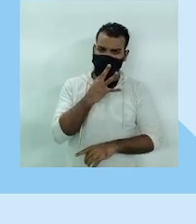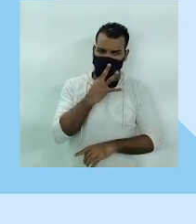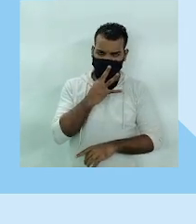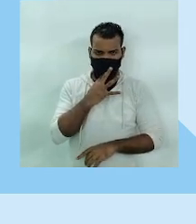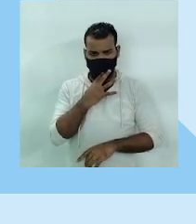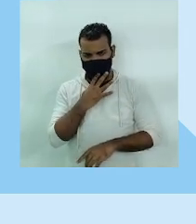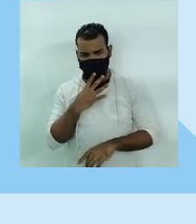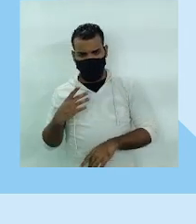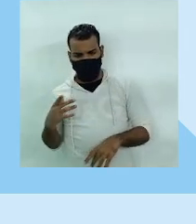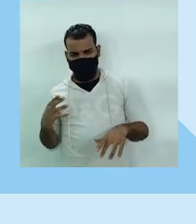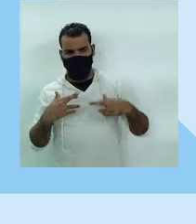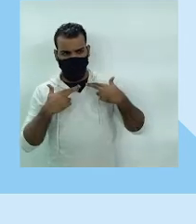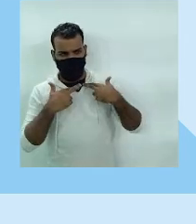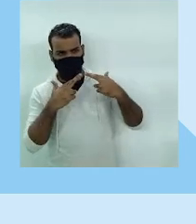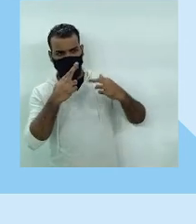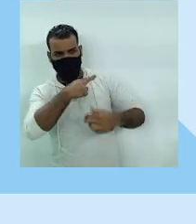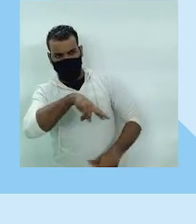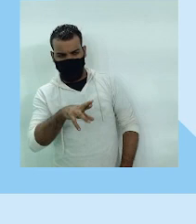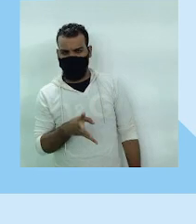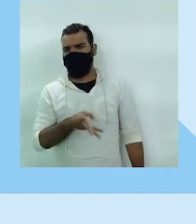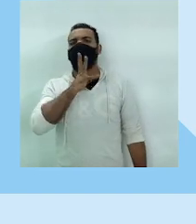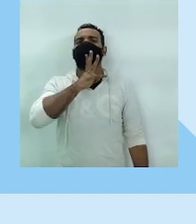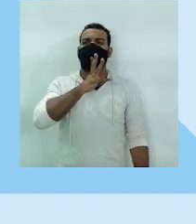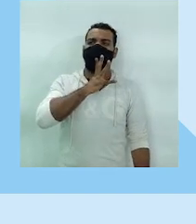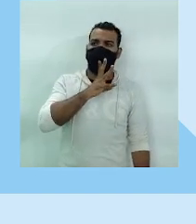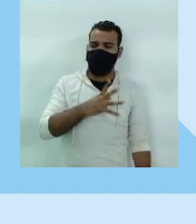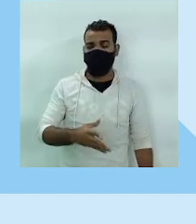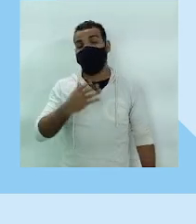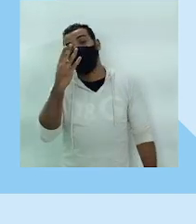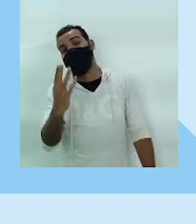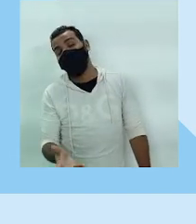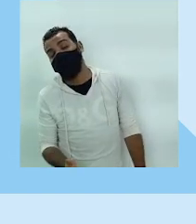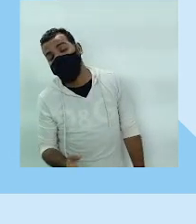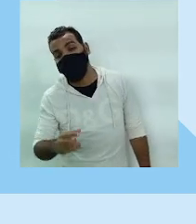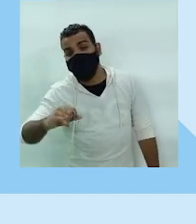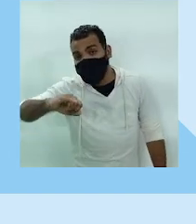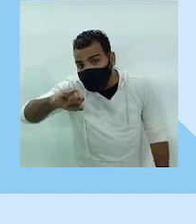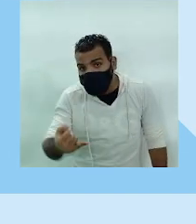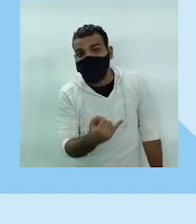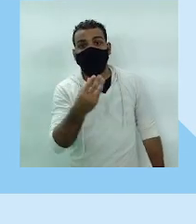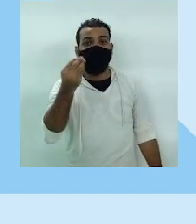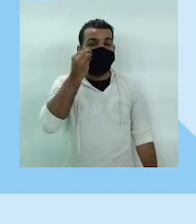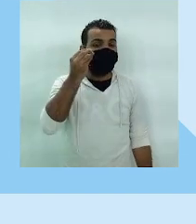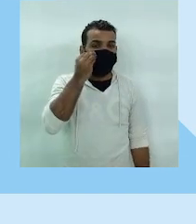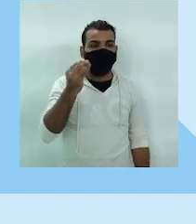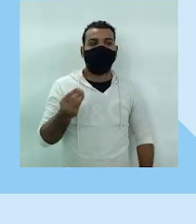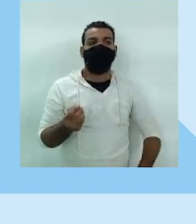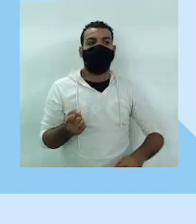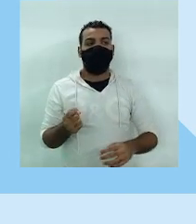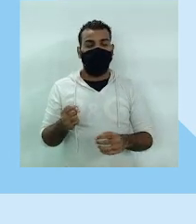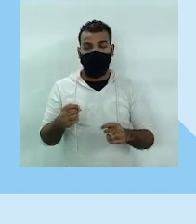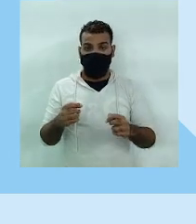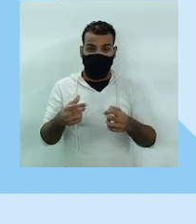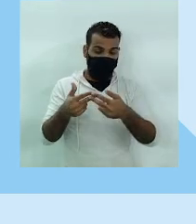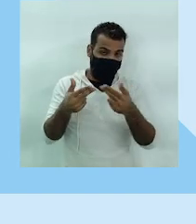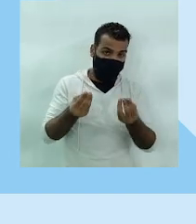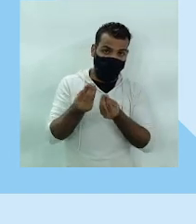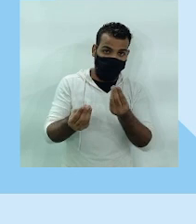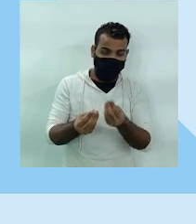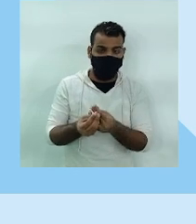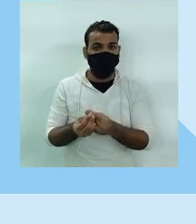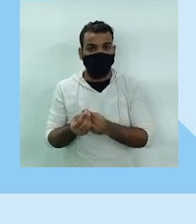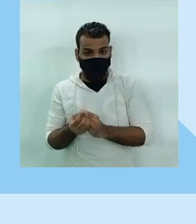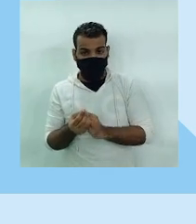da religiosidade. Então, eles aproveitavam isso aí para tentar o quê? Amedrontar os nativos.